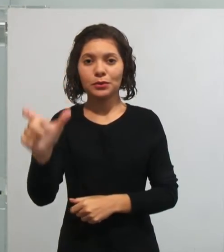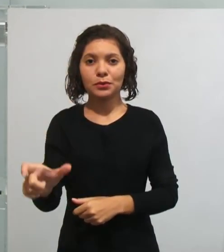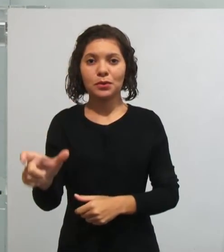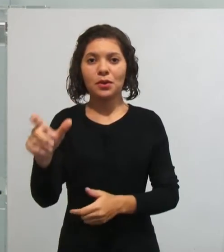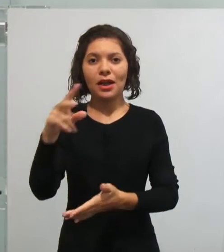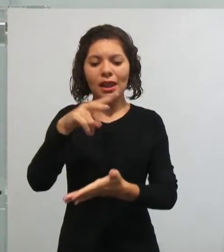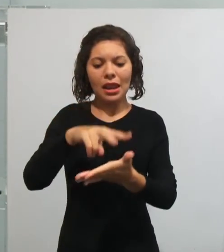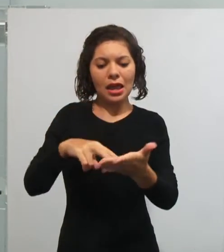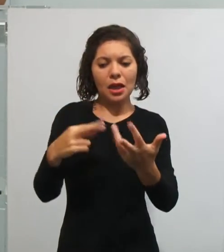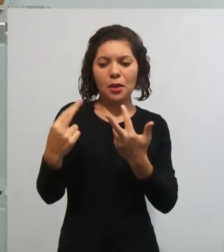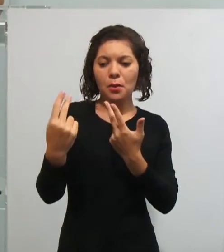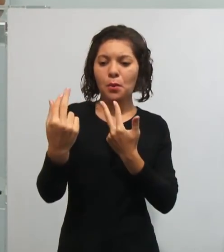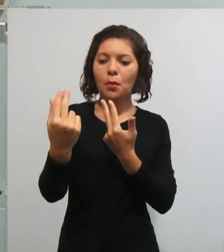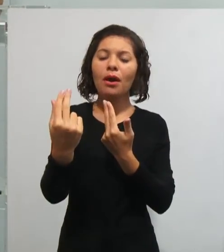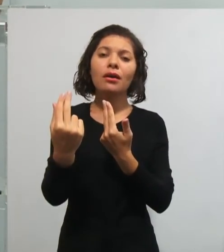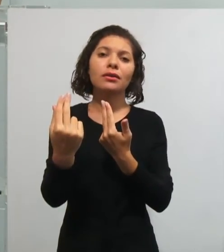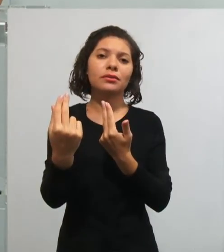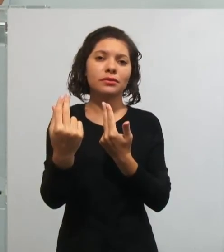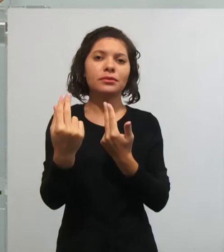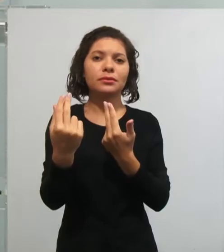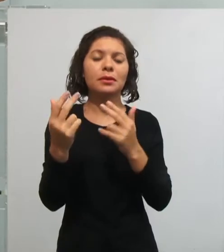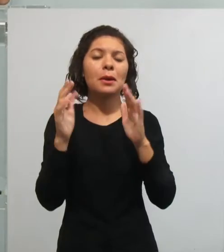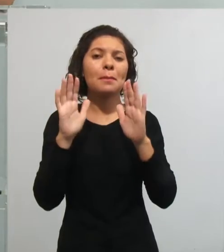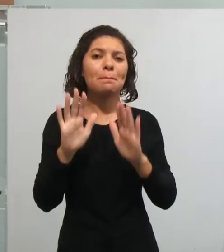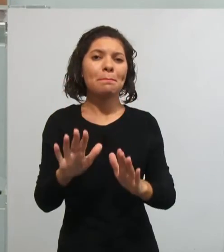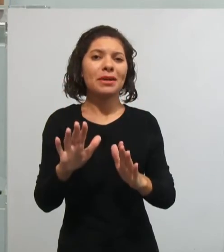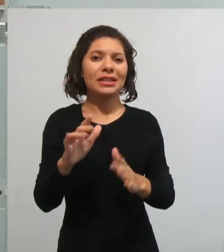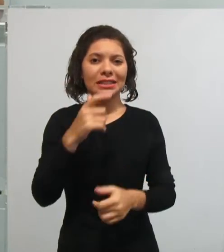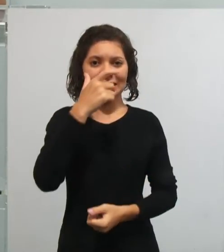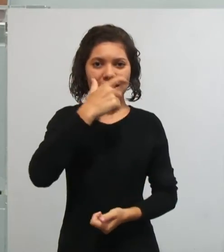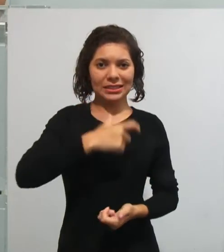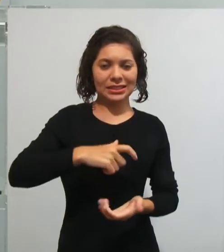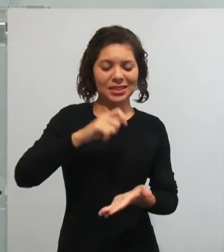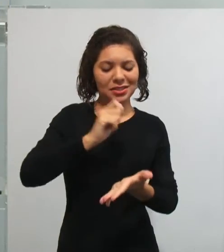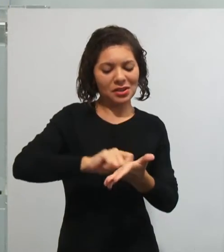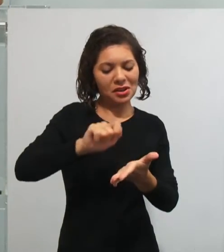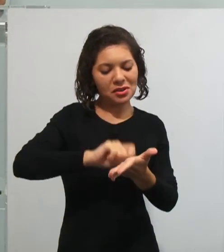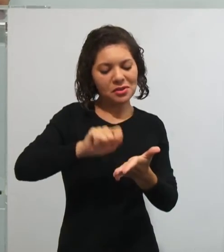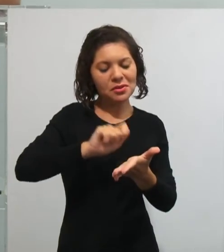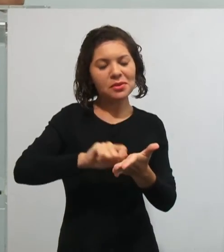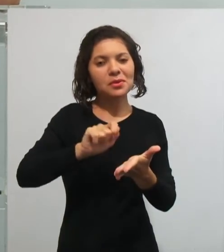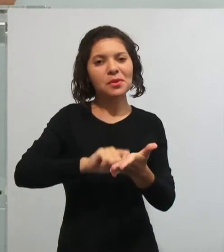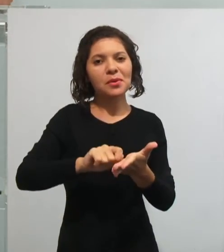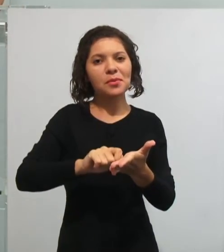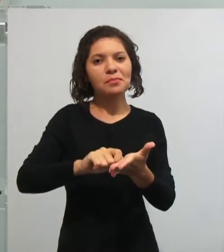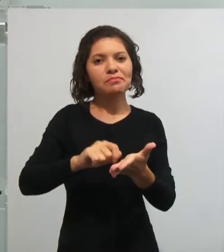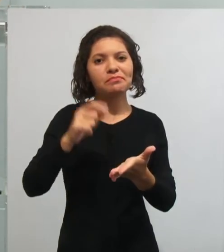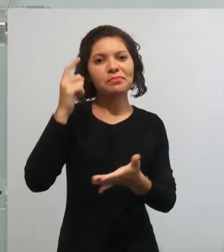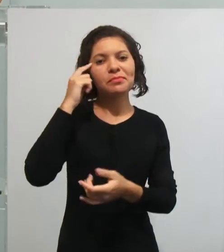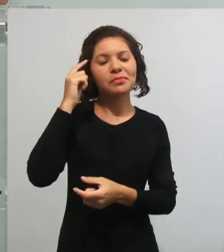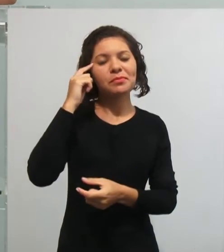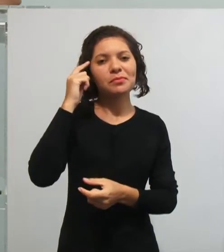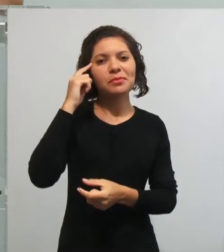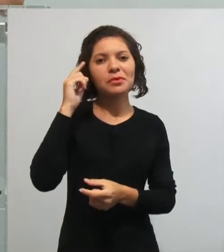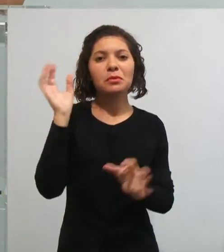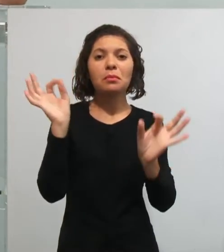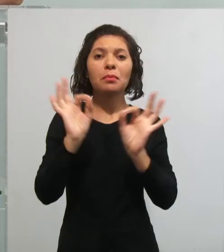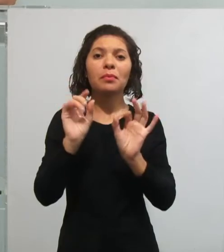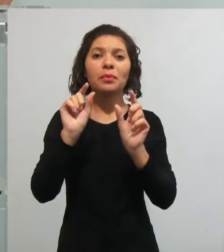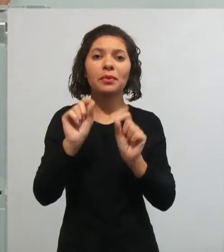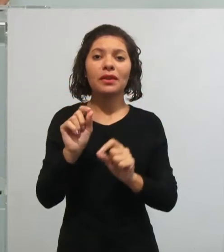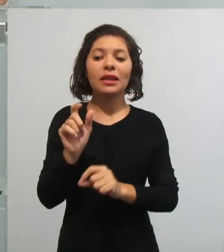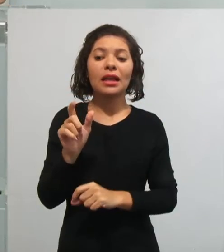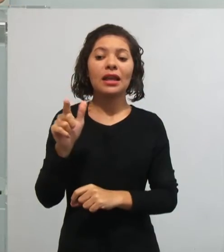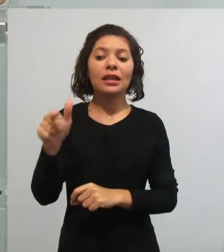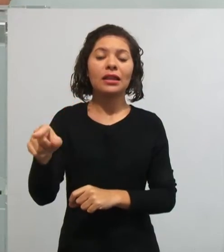imaginou que seria feita. Porém, ele desconsiderou que o leitor real tem as suas próprias experiências, tem a